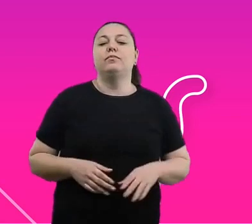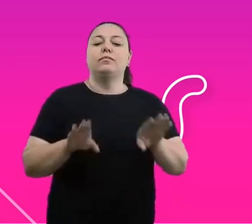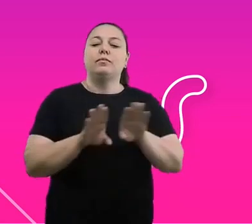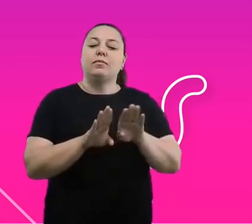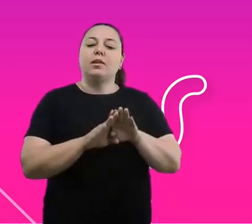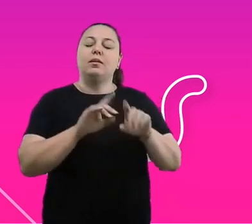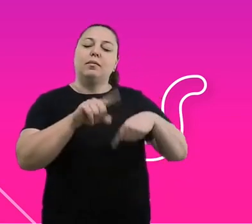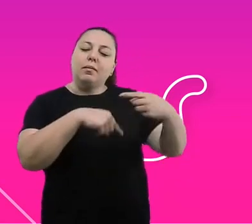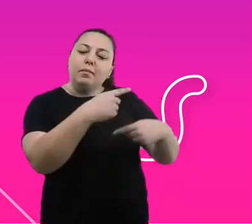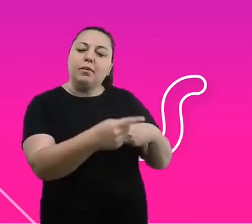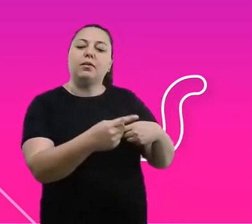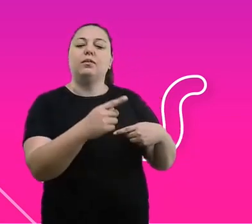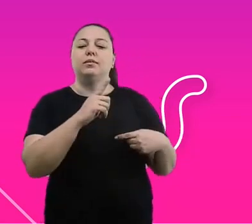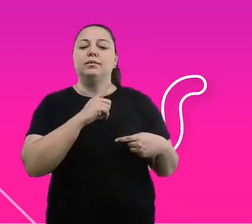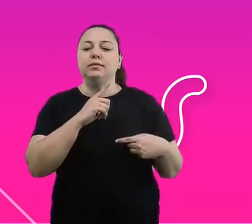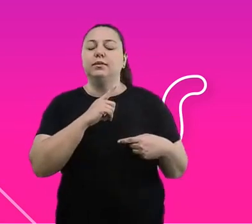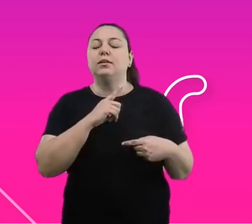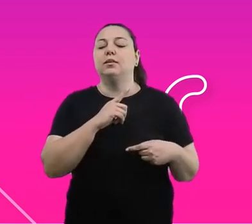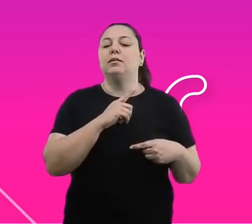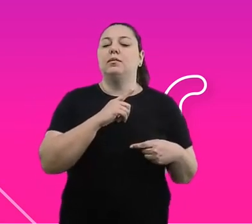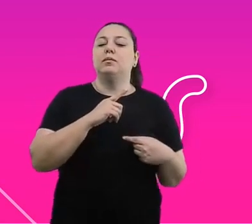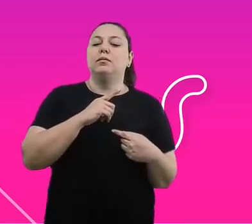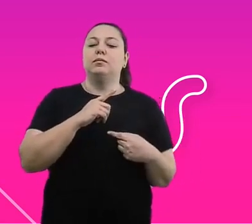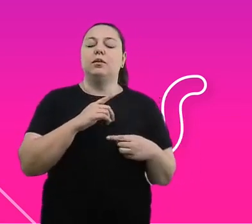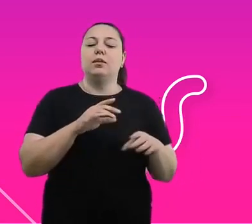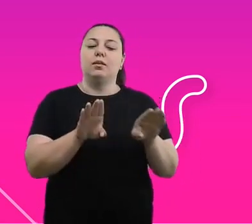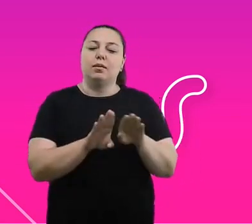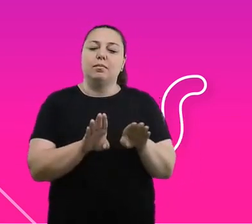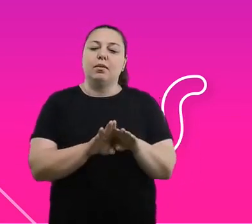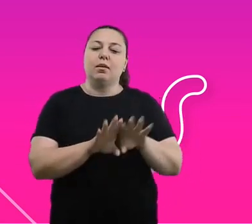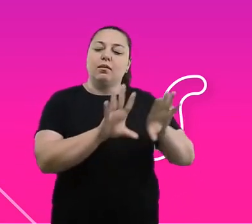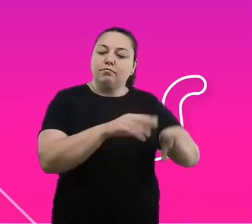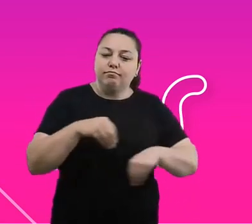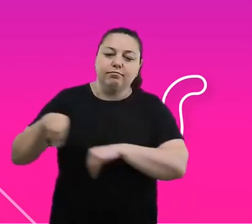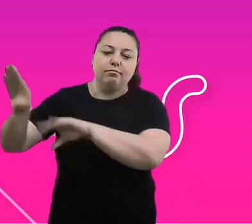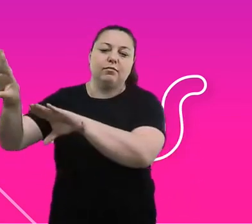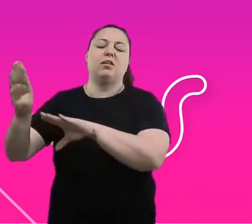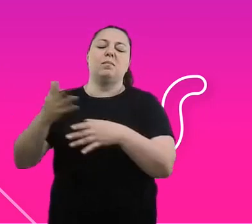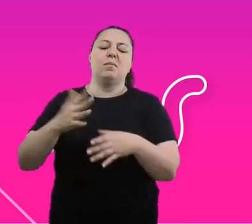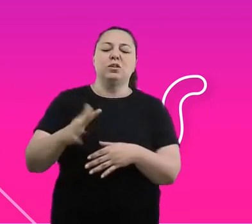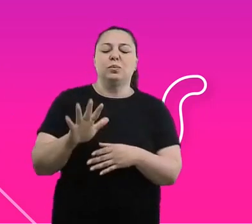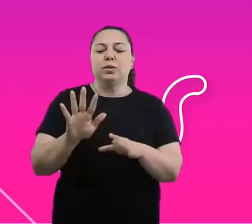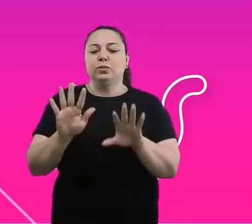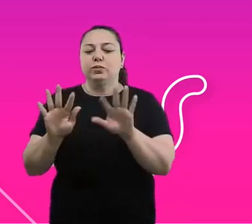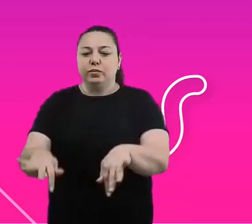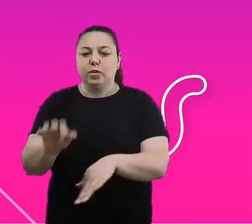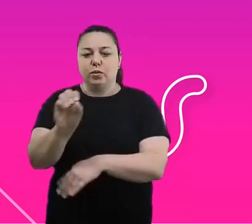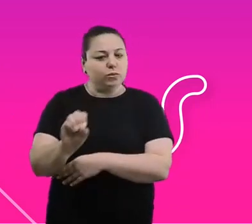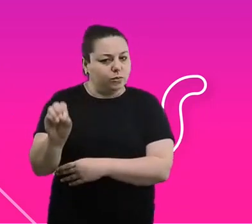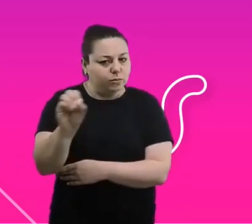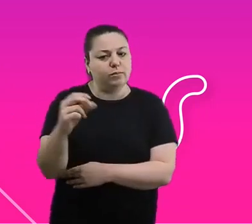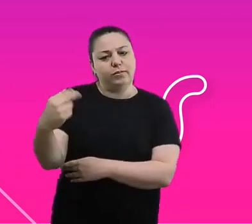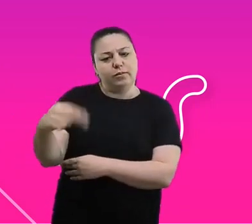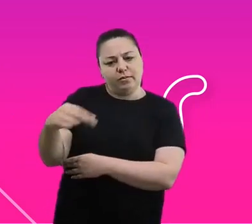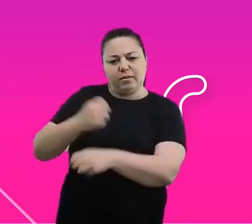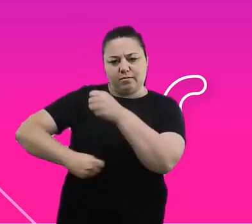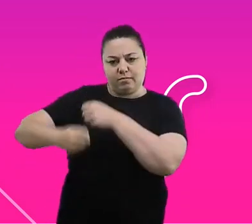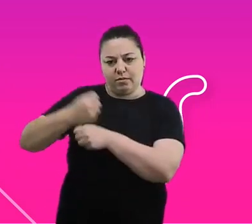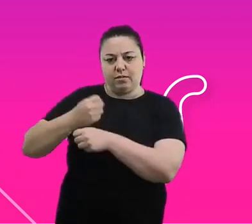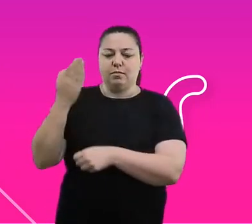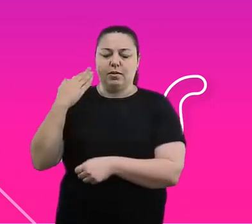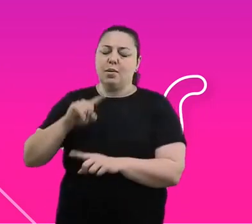mim, quando você falou de política pública baseada em evidência, fechou, jogou o microfone ali, cultura, vocês estão de parabéns.